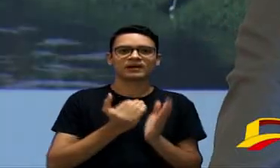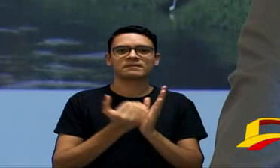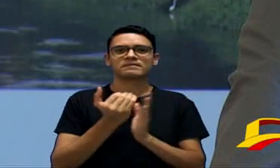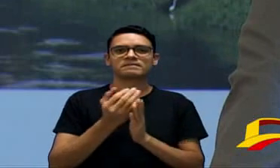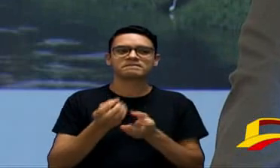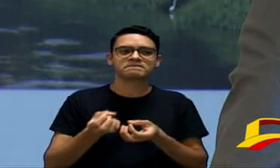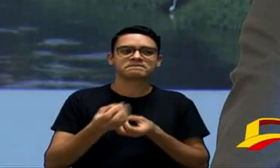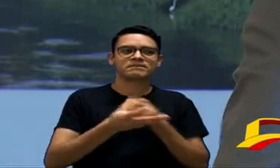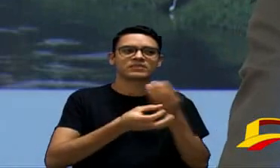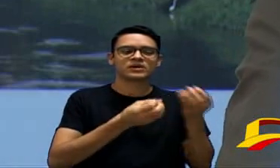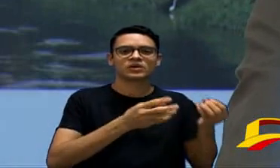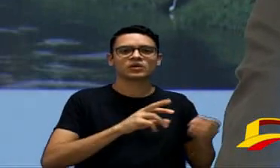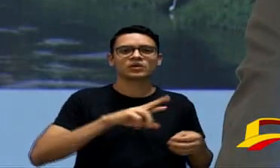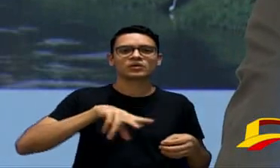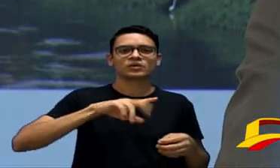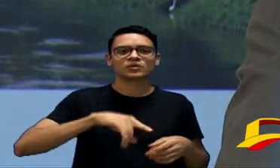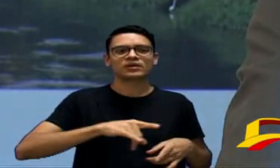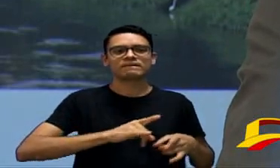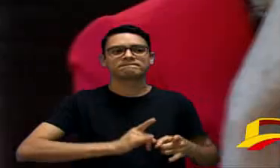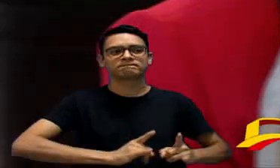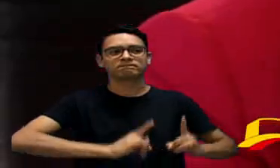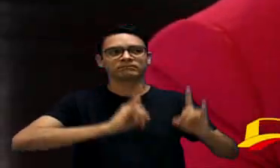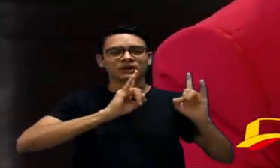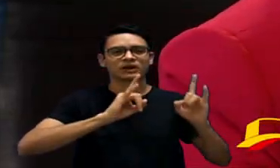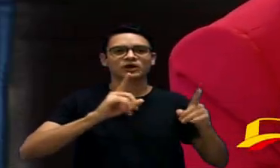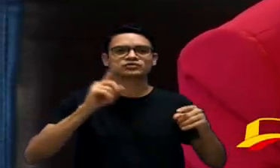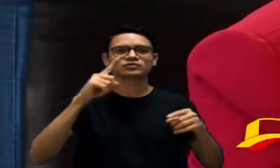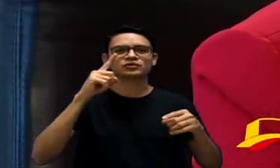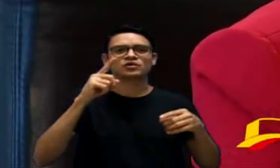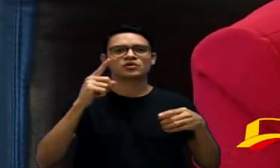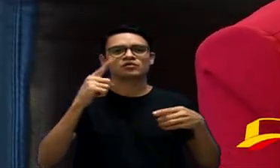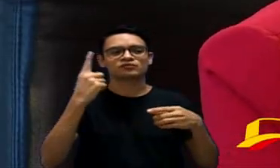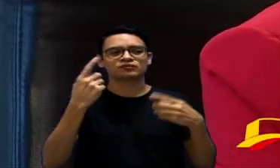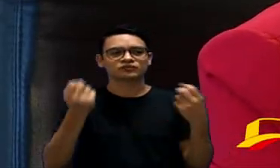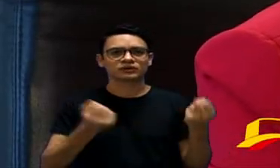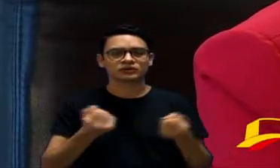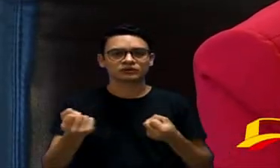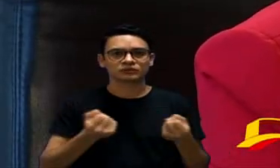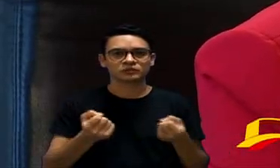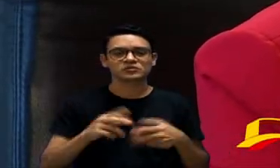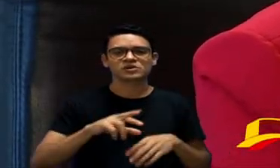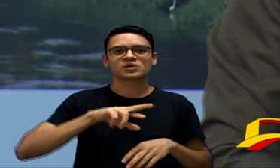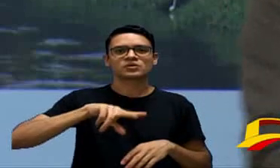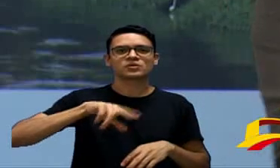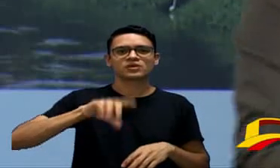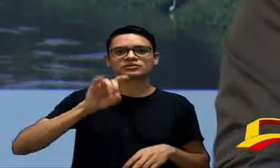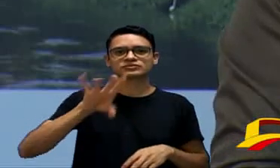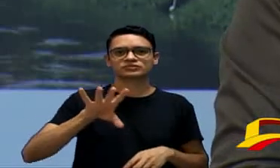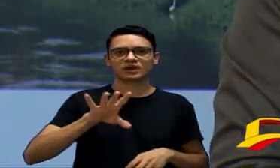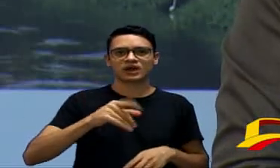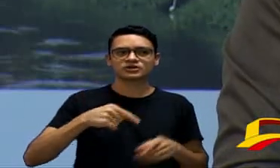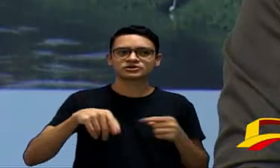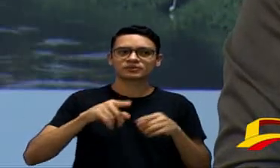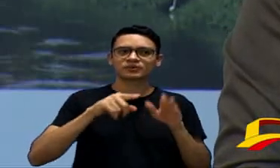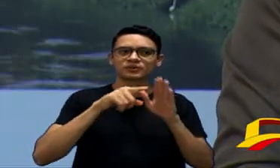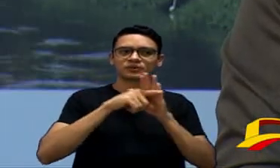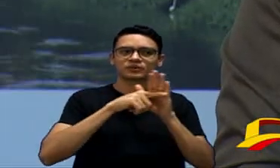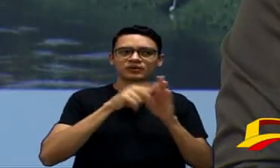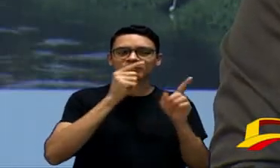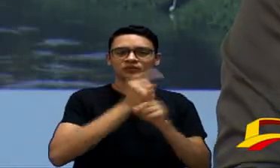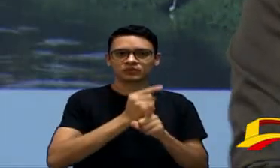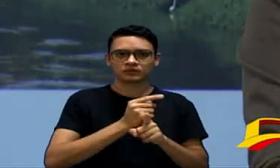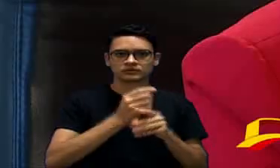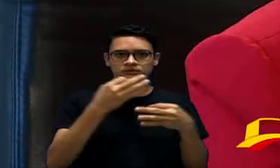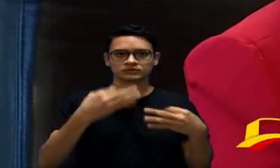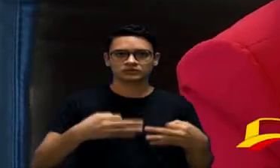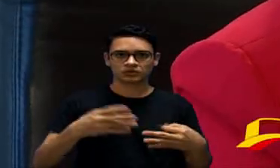doando prédios, viaturas. Então, a gente tem que procurar também o jeito, vereadora. Como é? Não só também, a gente tem que procurar um meio. A gente está aqui para isso. As prefeituras, você sabe o